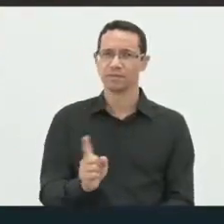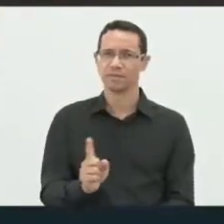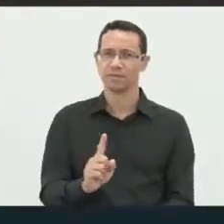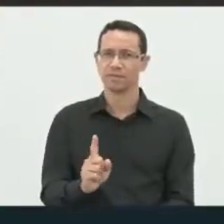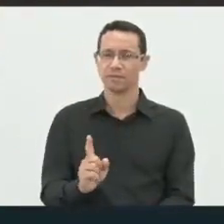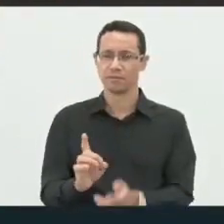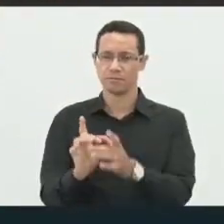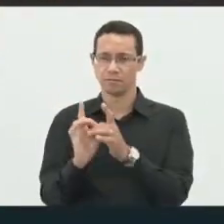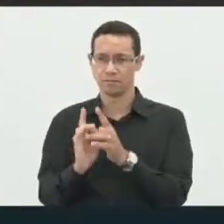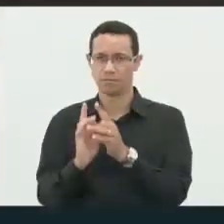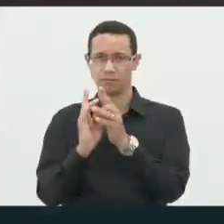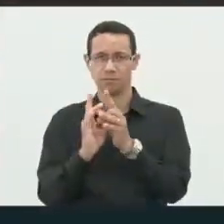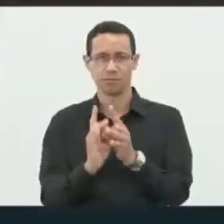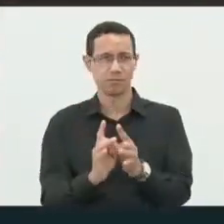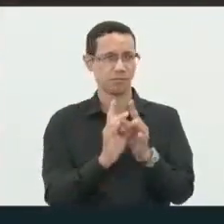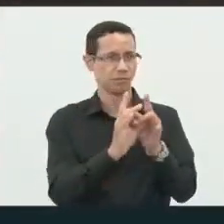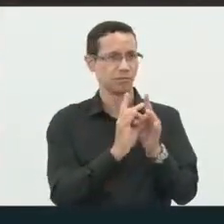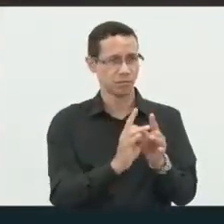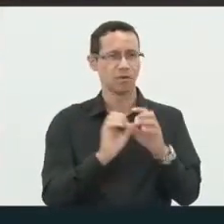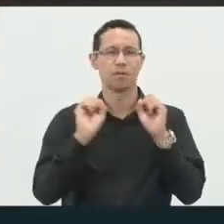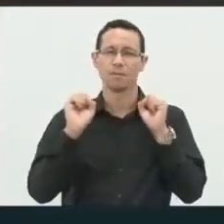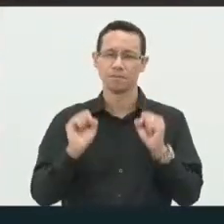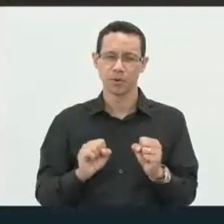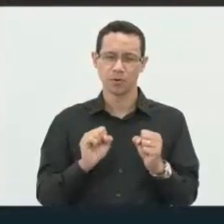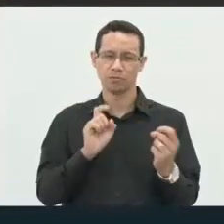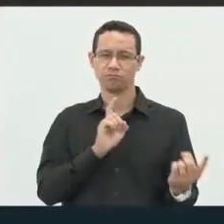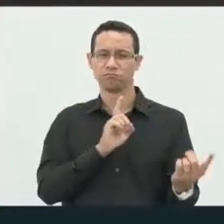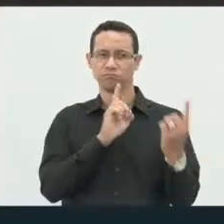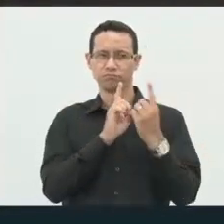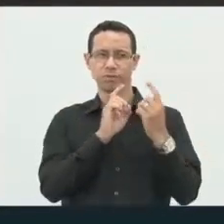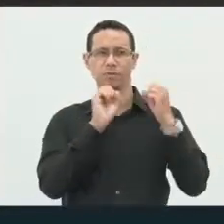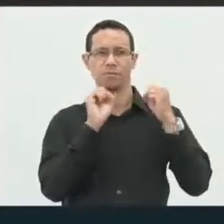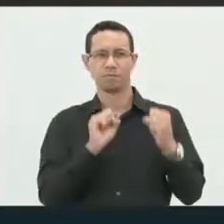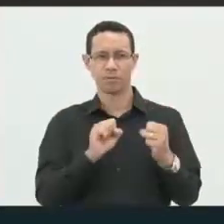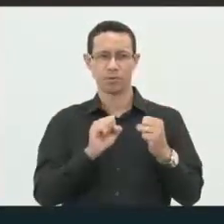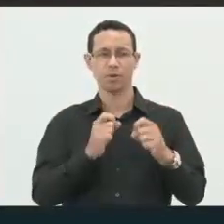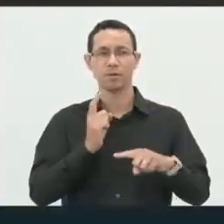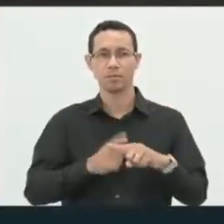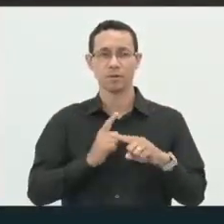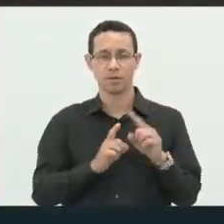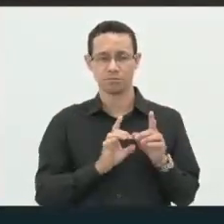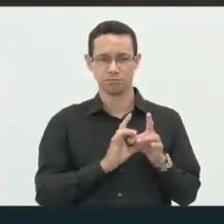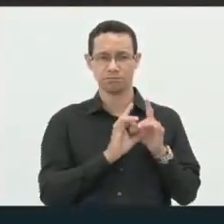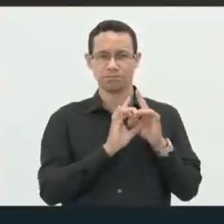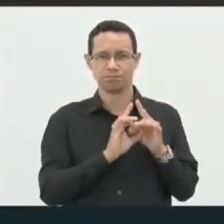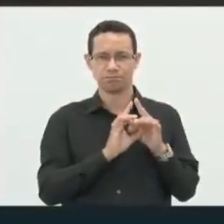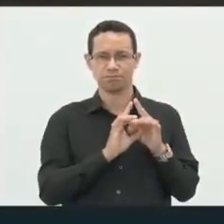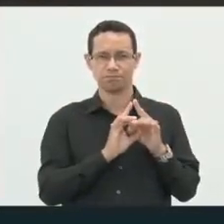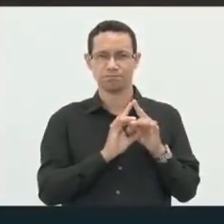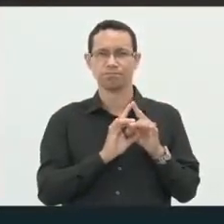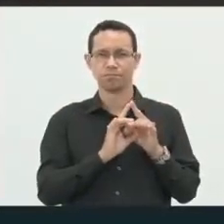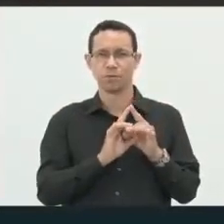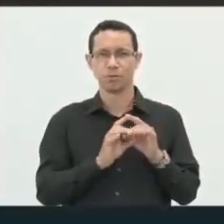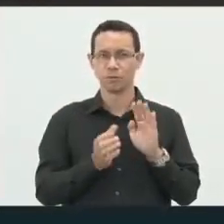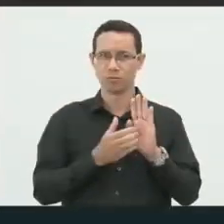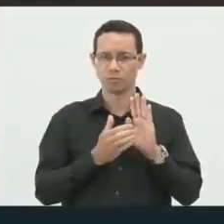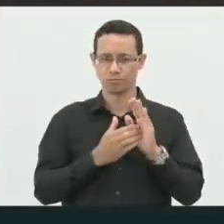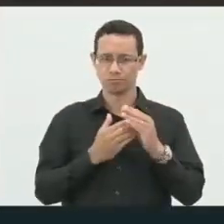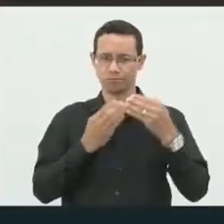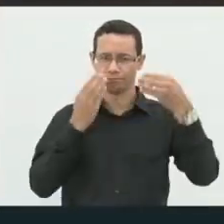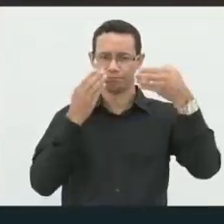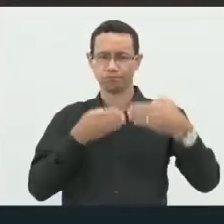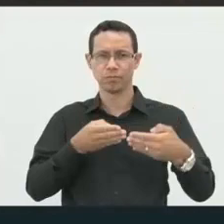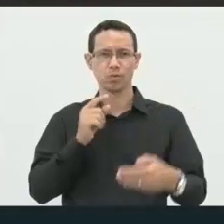unir o senhor conte comigo porque nós temos que nos unir fazer uma frente de oposição aqui para